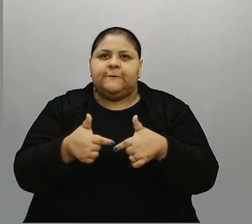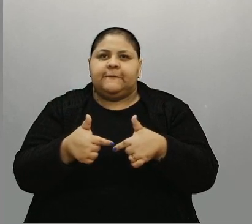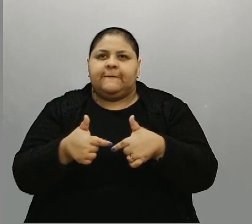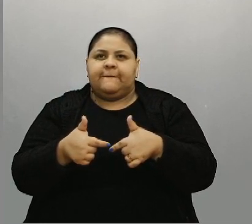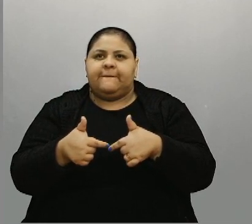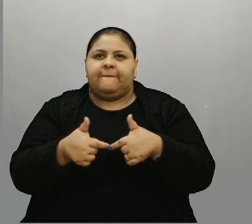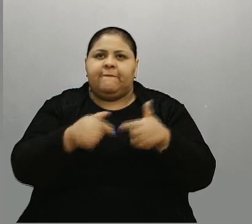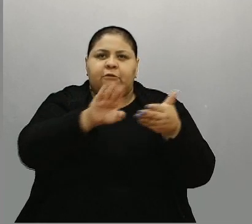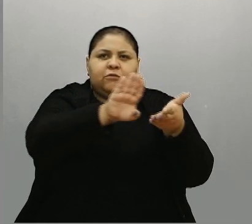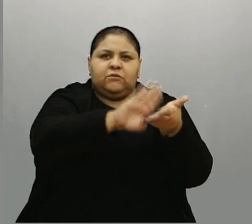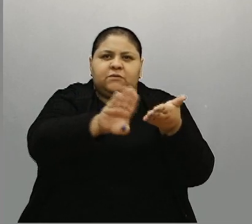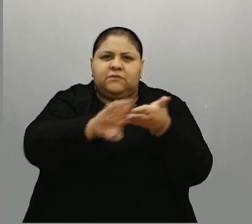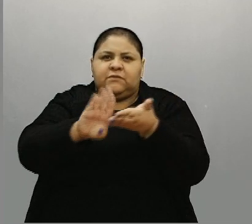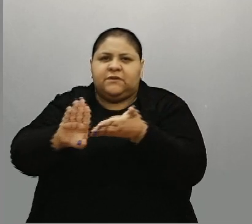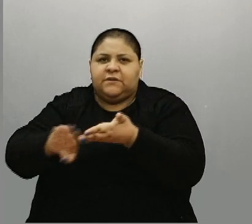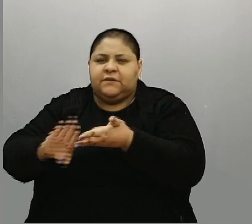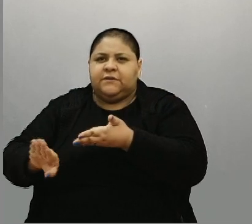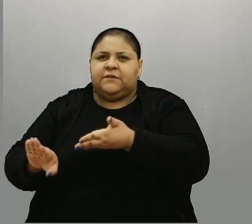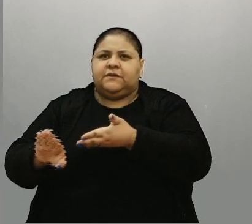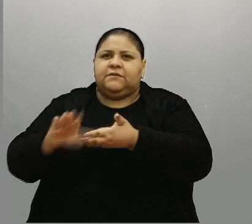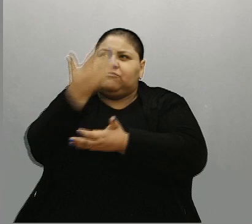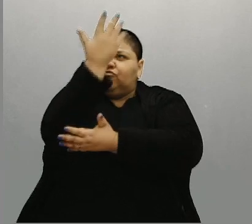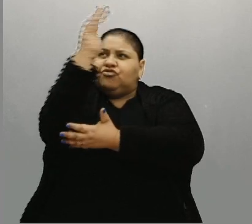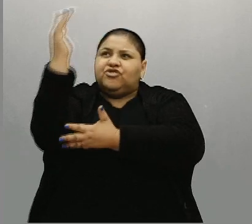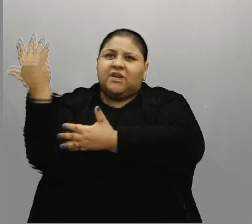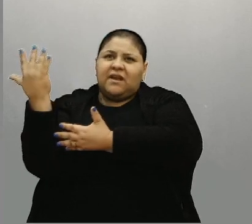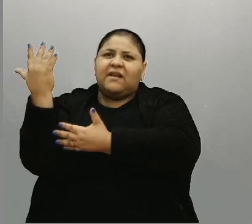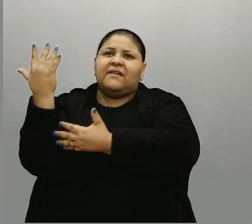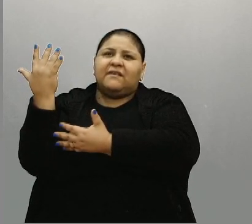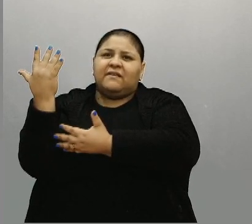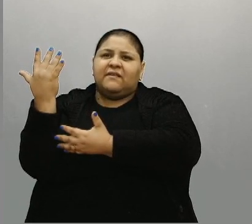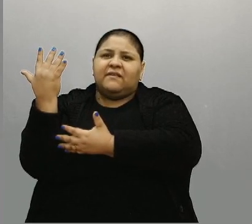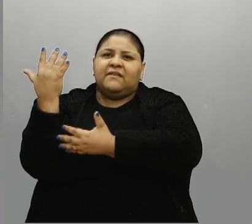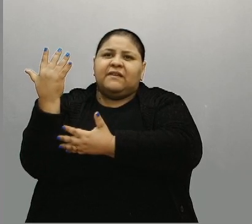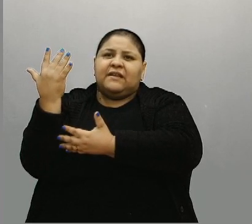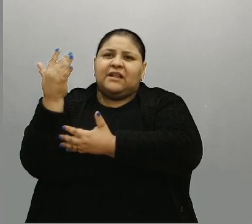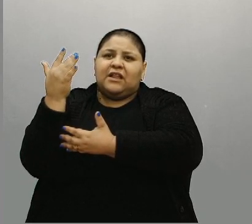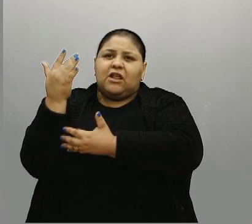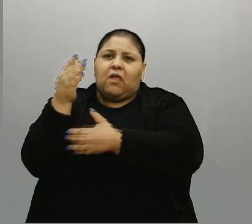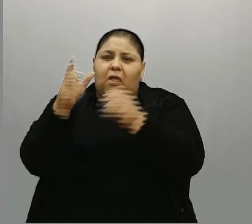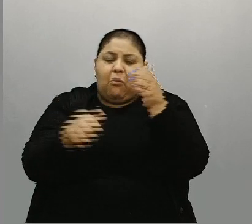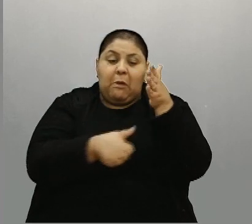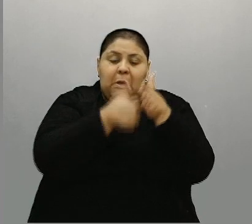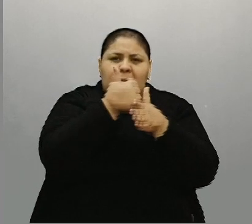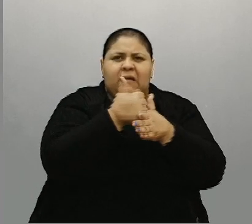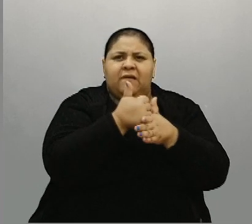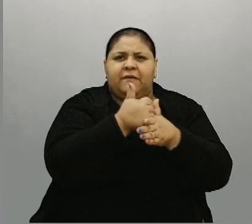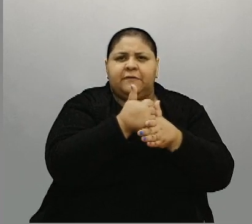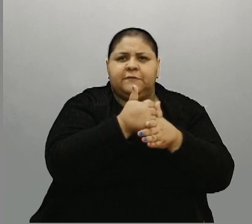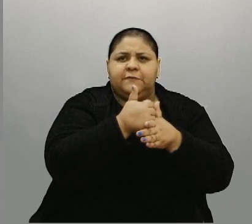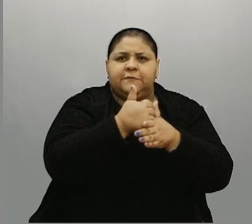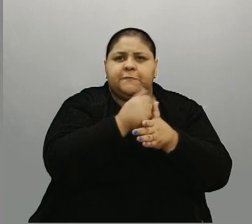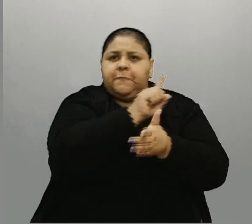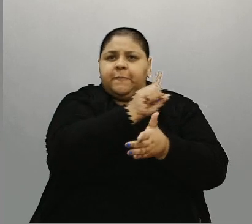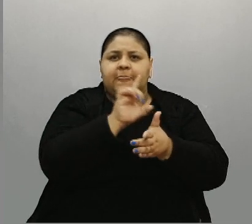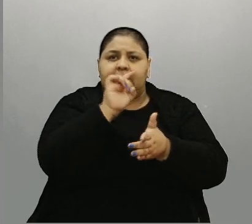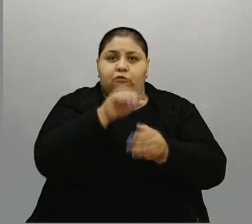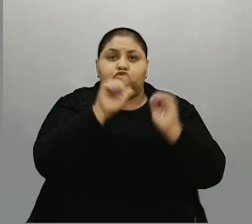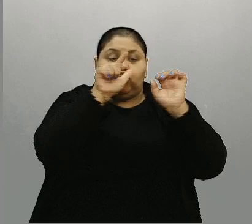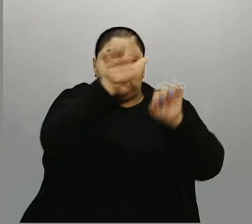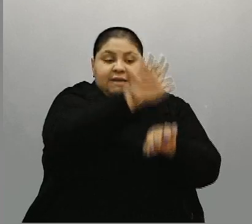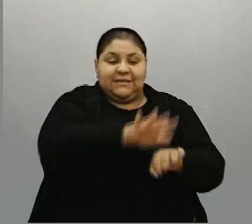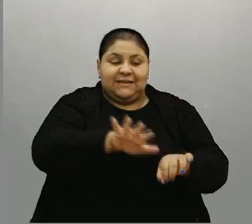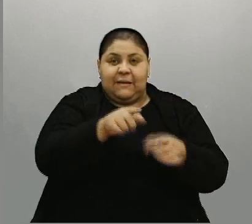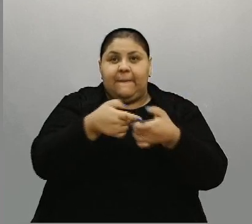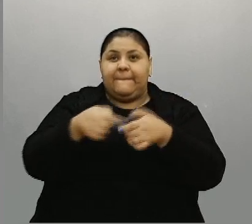essa questão de árvores e vegetação nesse local, uma melhoria especial, não só para essa área, mas também para a